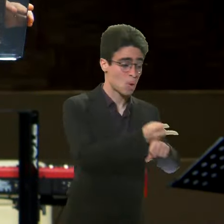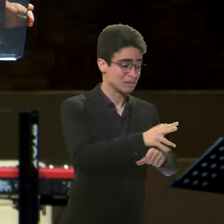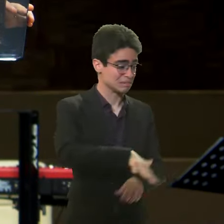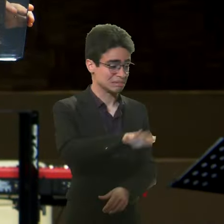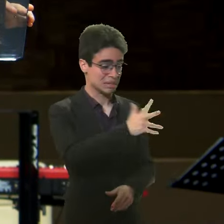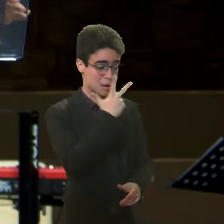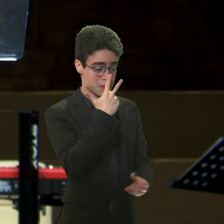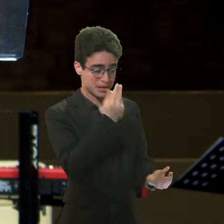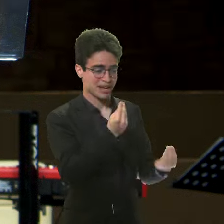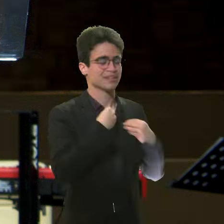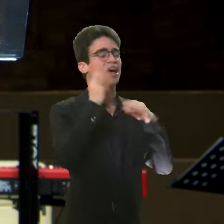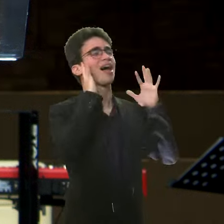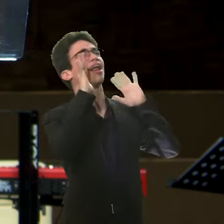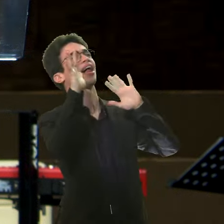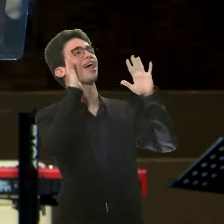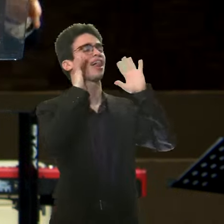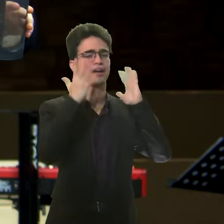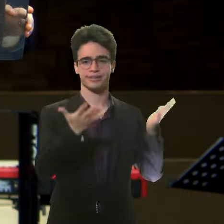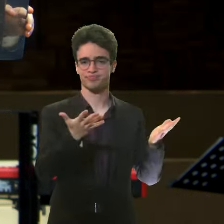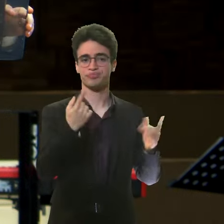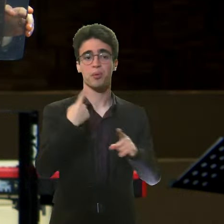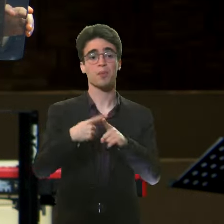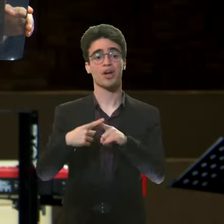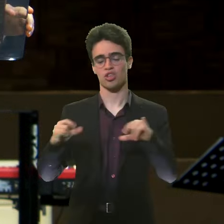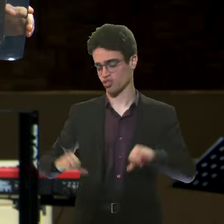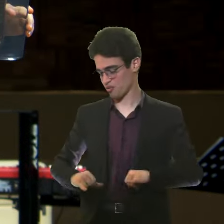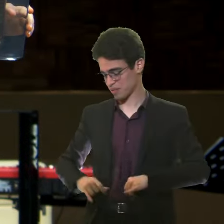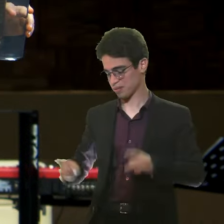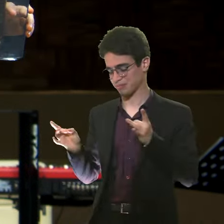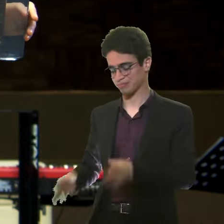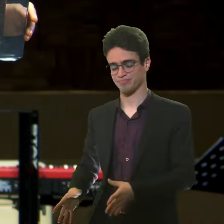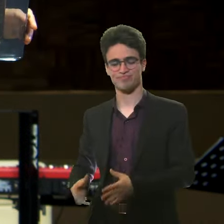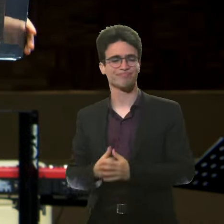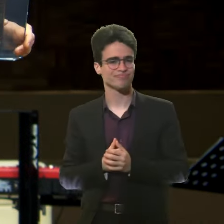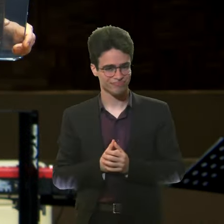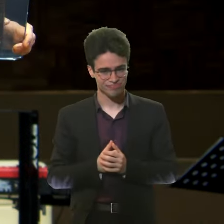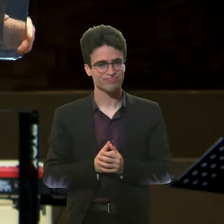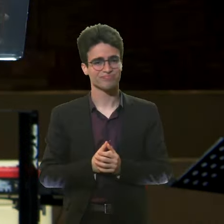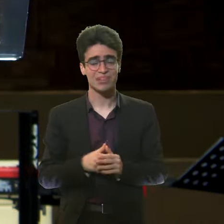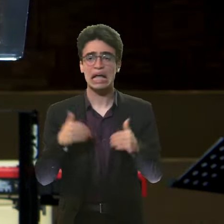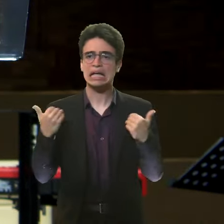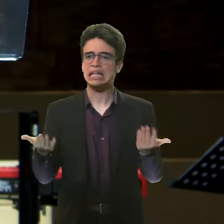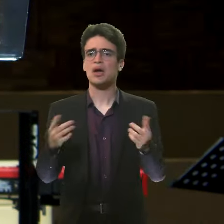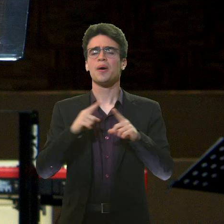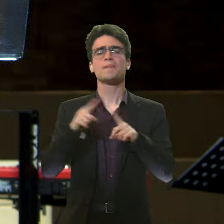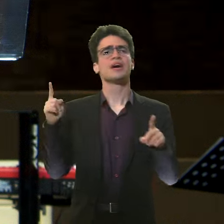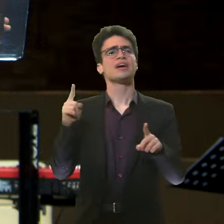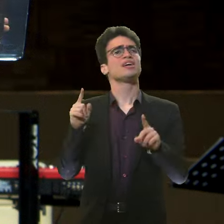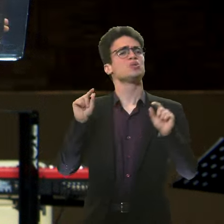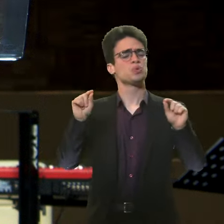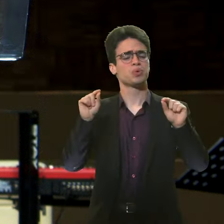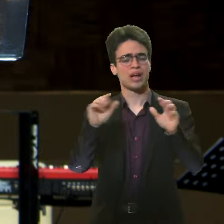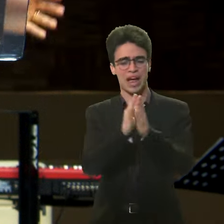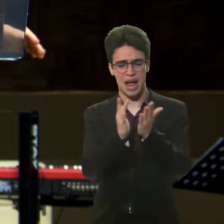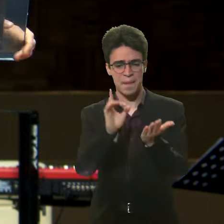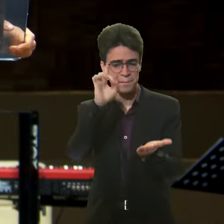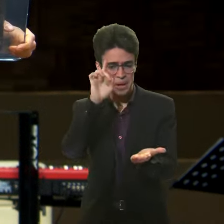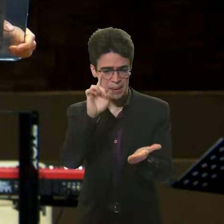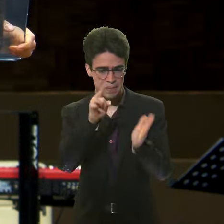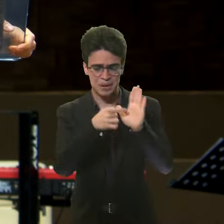vivendo. Nós queremos fugir do sofrimento. Mas eu acho tão bonito porque a Bíblia ela não